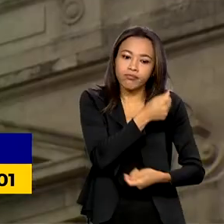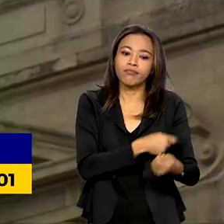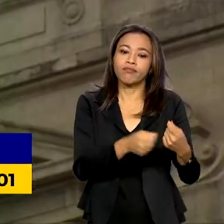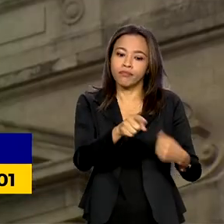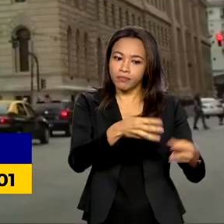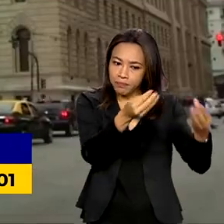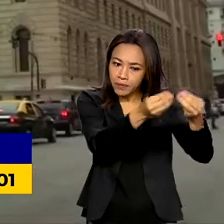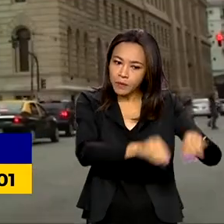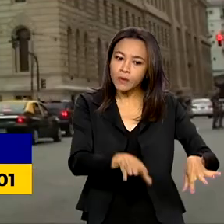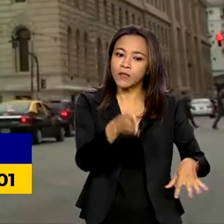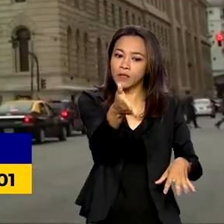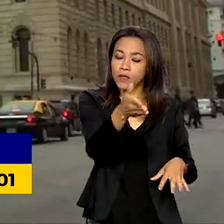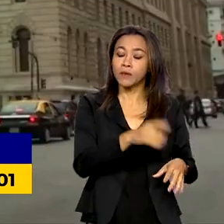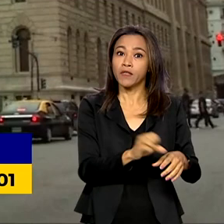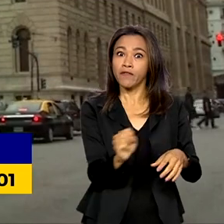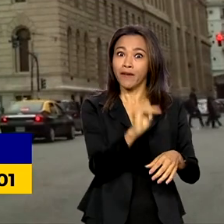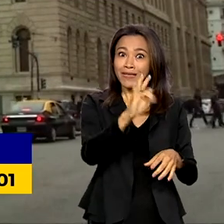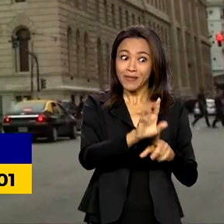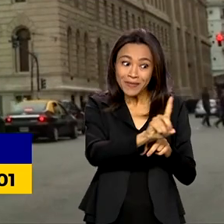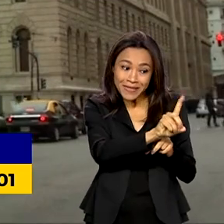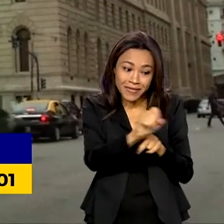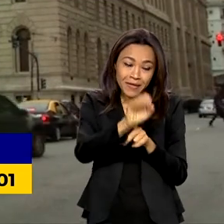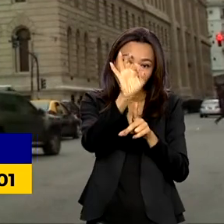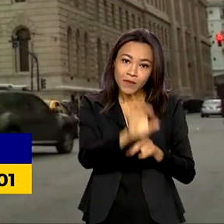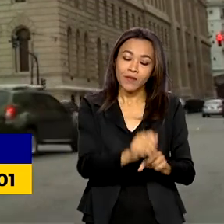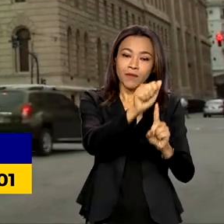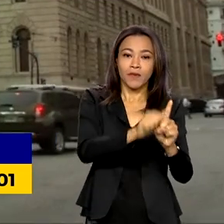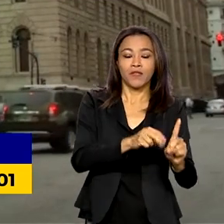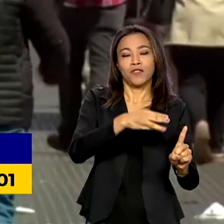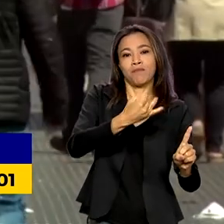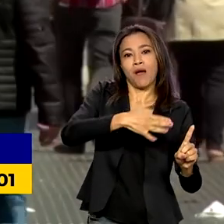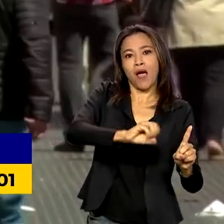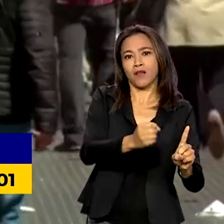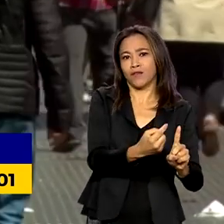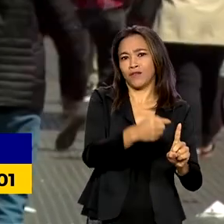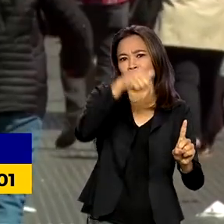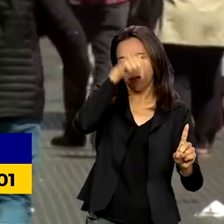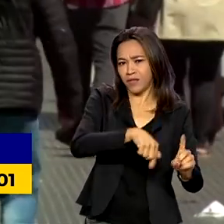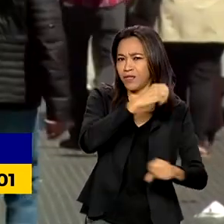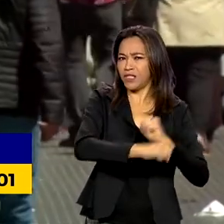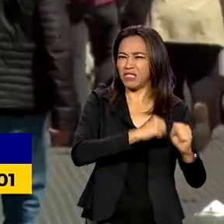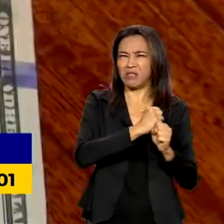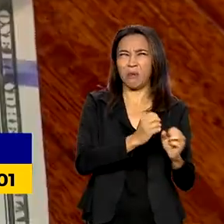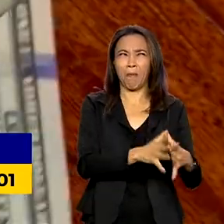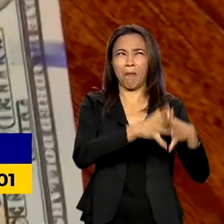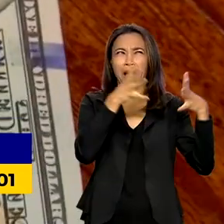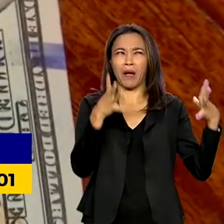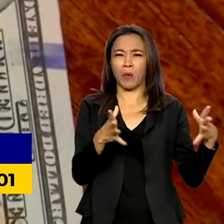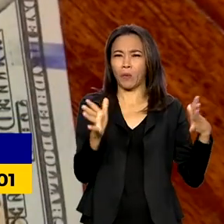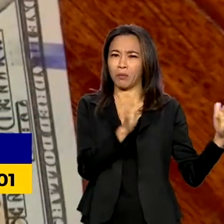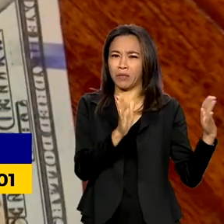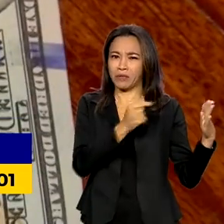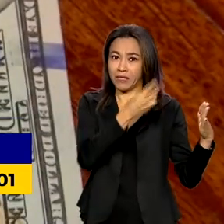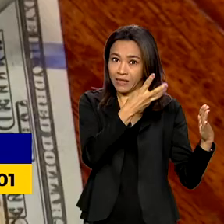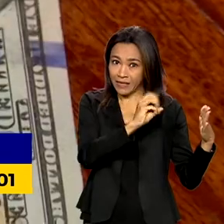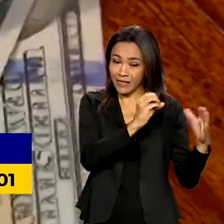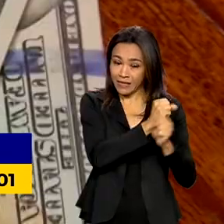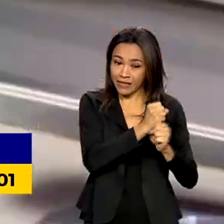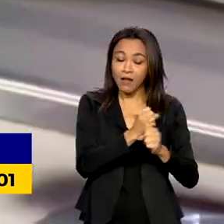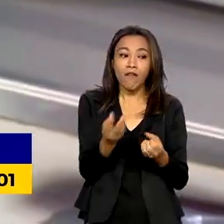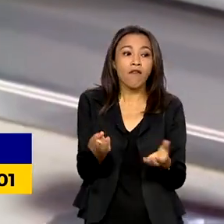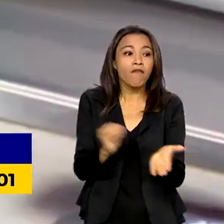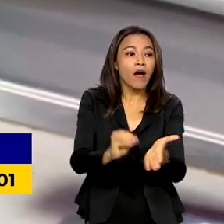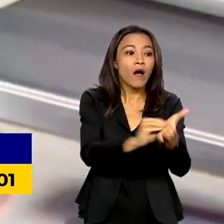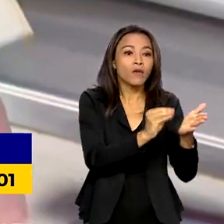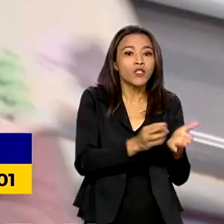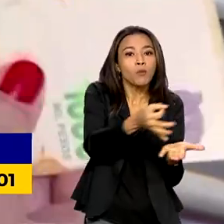a inflação, que passou de 100% em março de 2023, a maior em 30 anos, escassez de moeda estrangeira